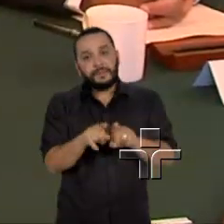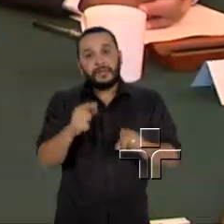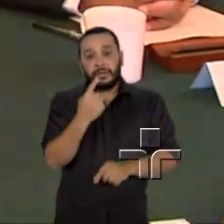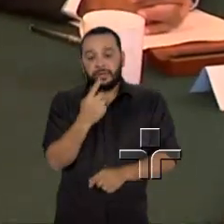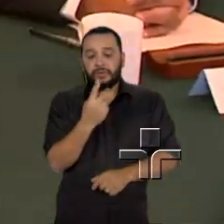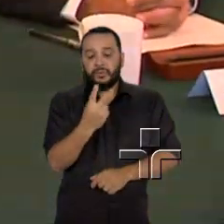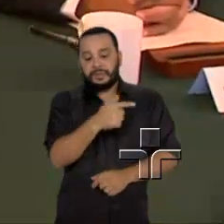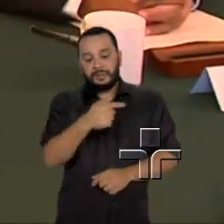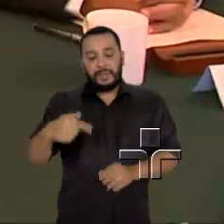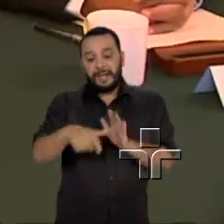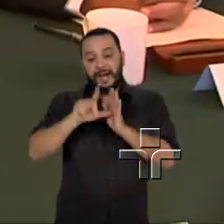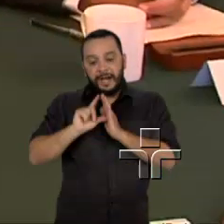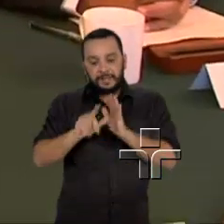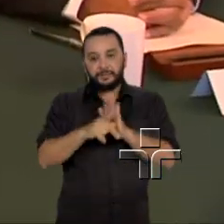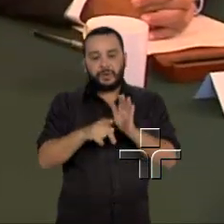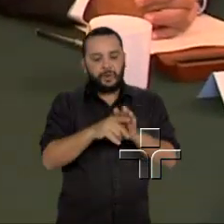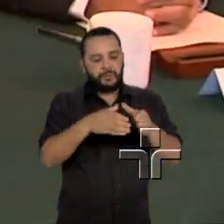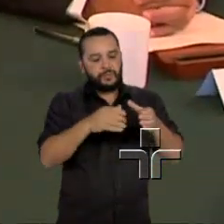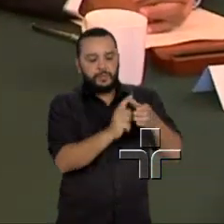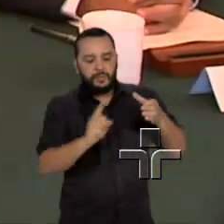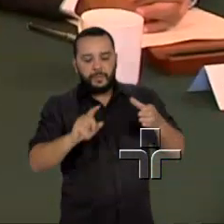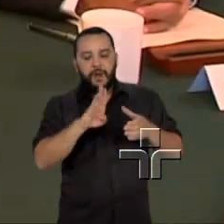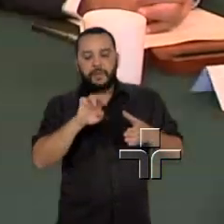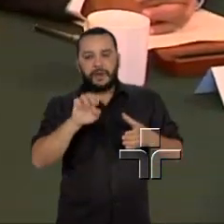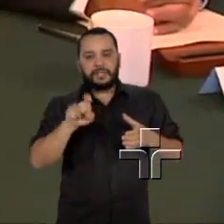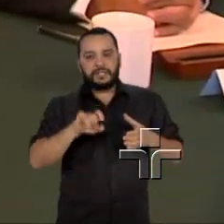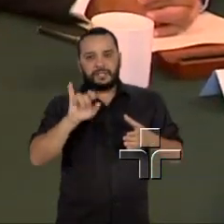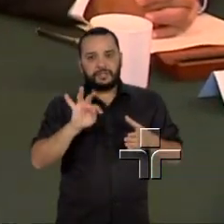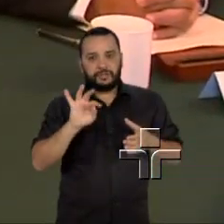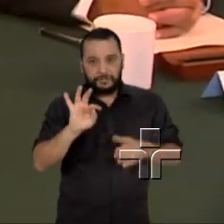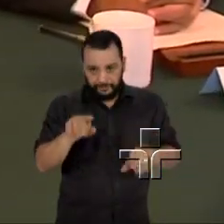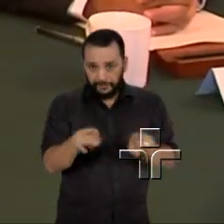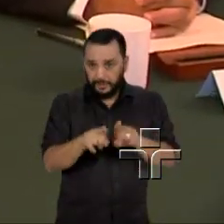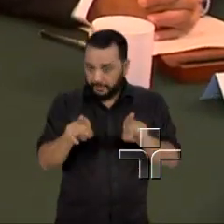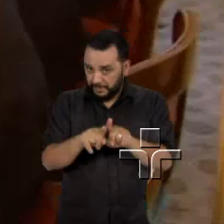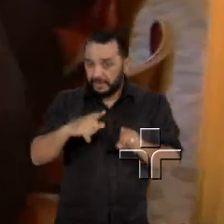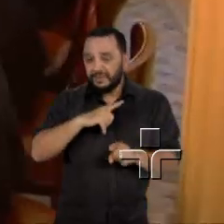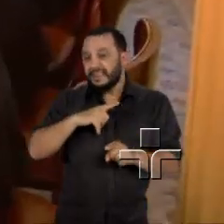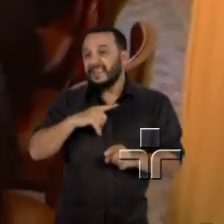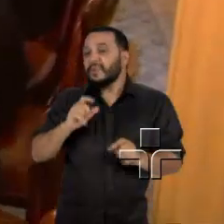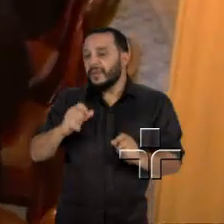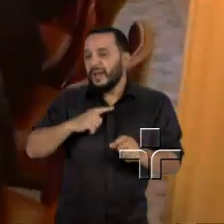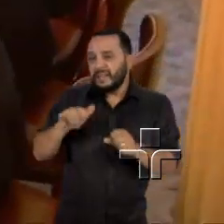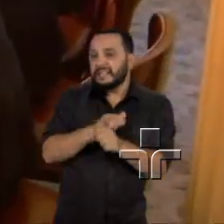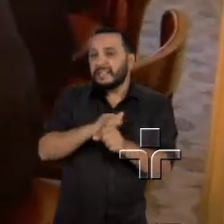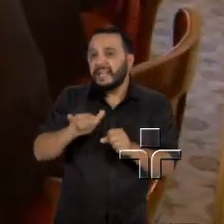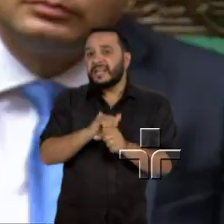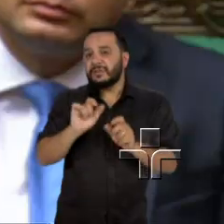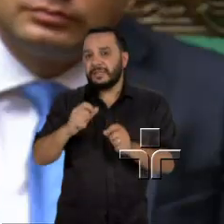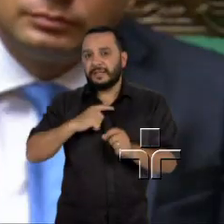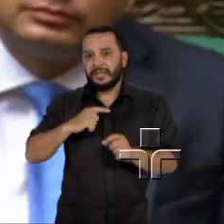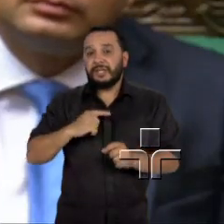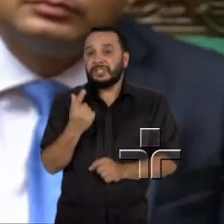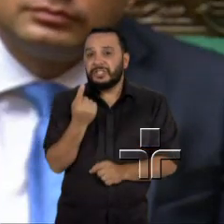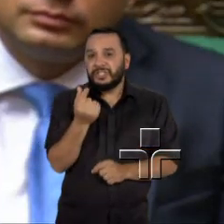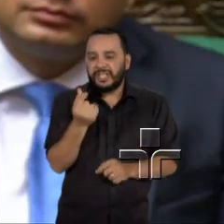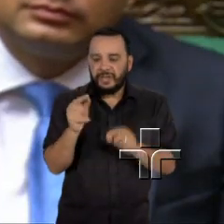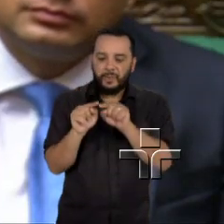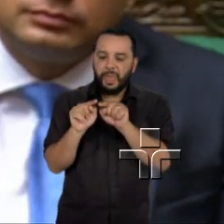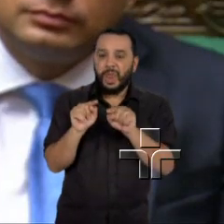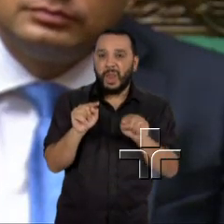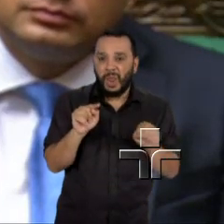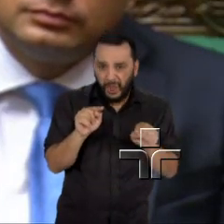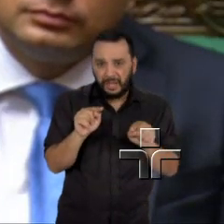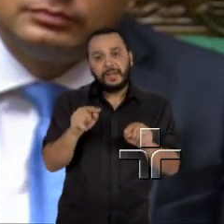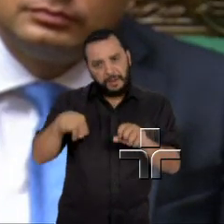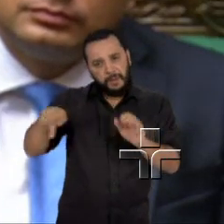para o Brexit, em 31 de outubro. A medida levou a uma queda na libra esterlina e críticas da